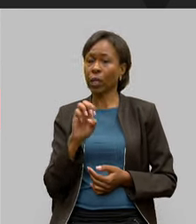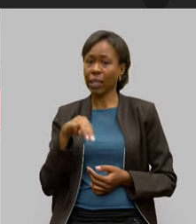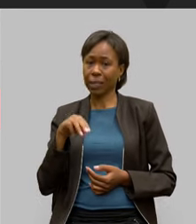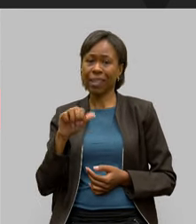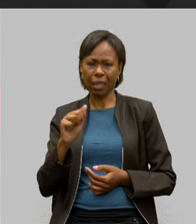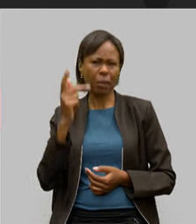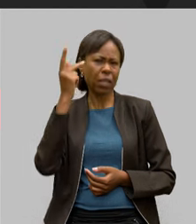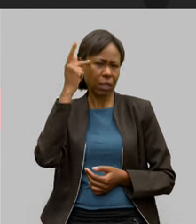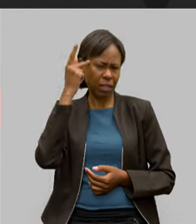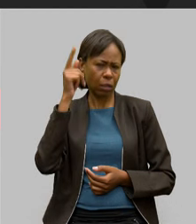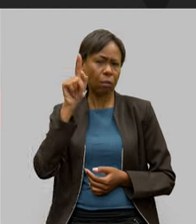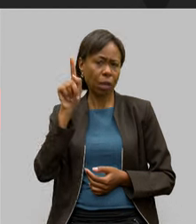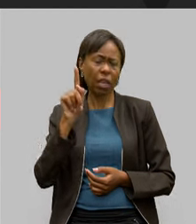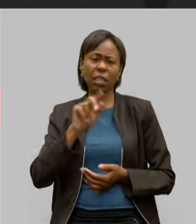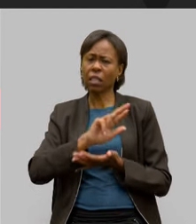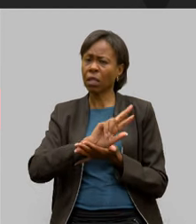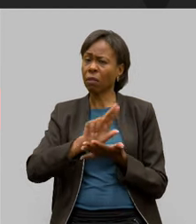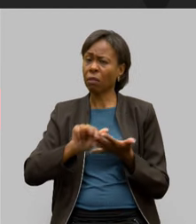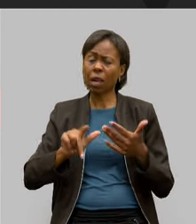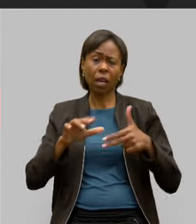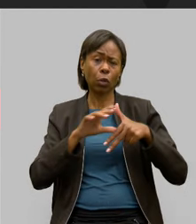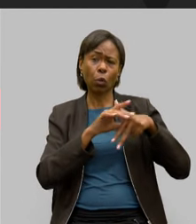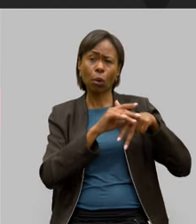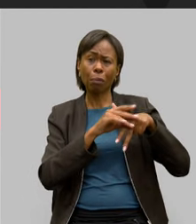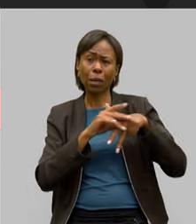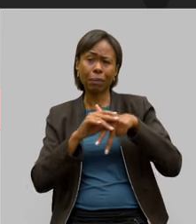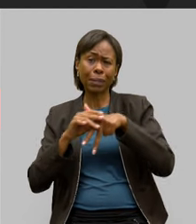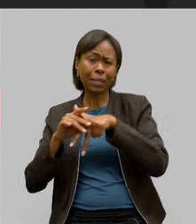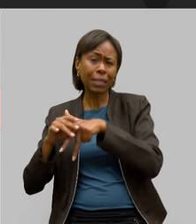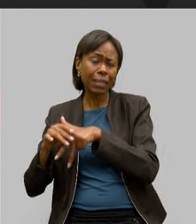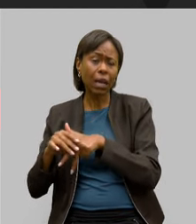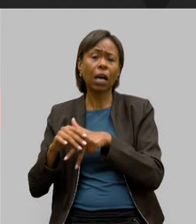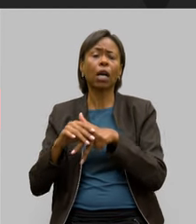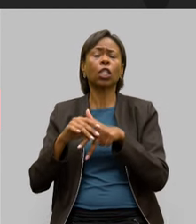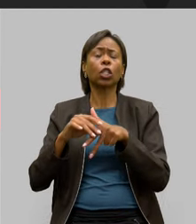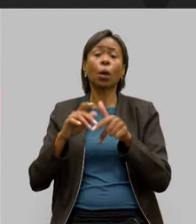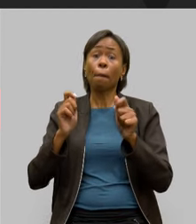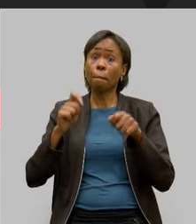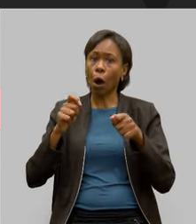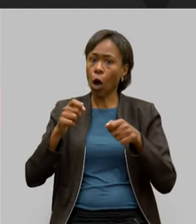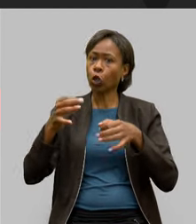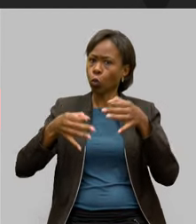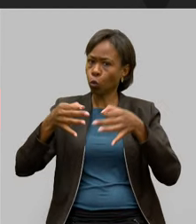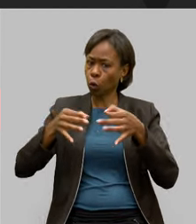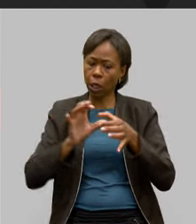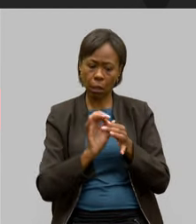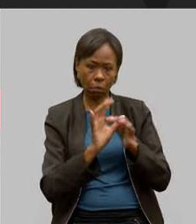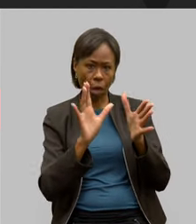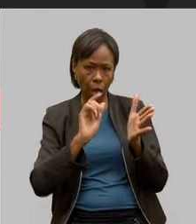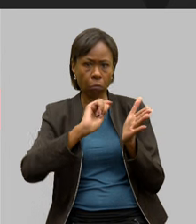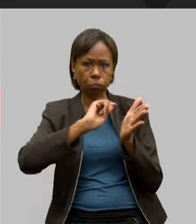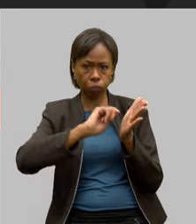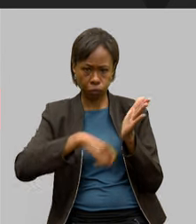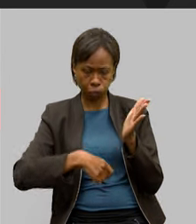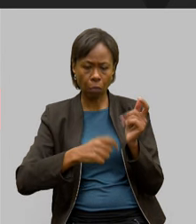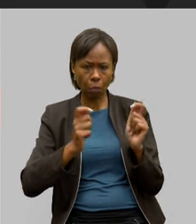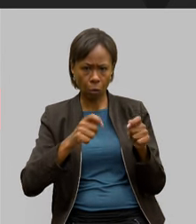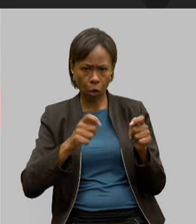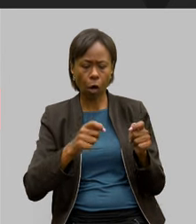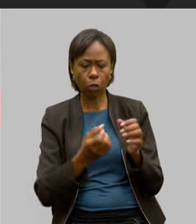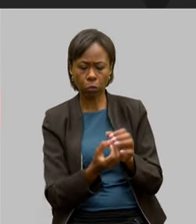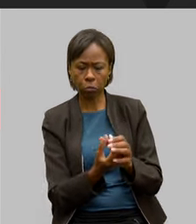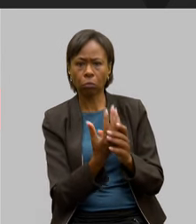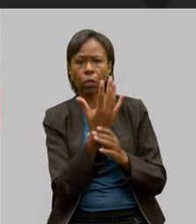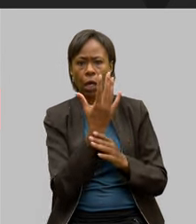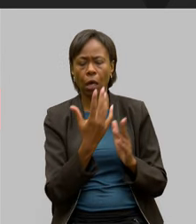os pacientes que também que tem eh autorização judicial para poder fazer o cultivo E aí a gente também tem encontrado